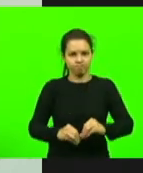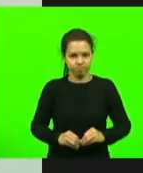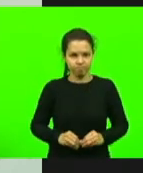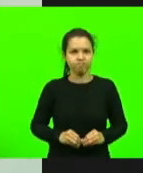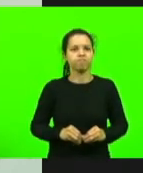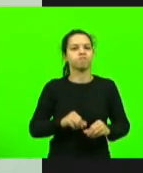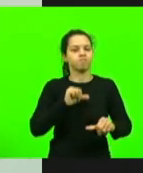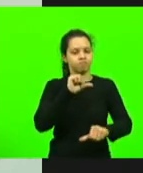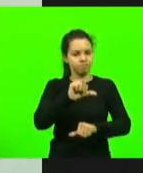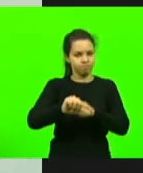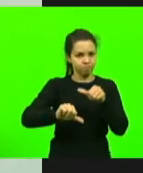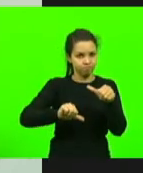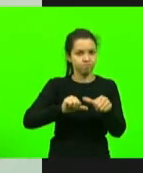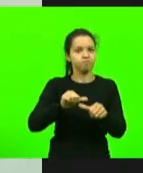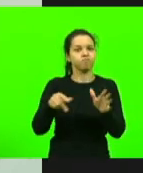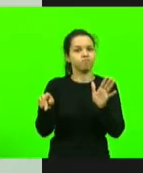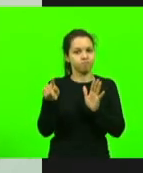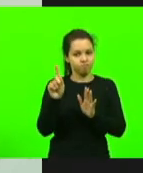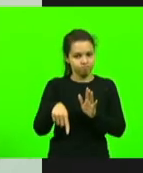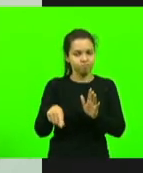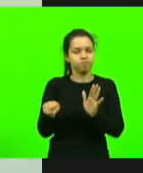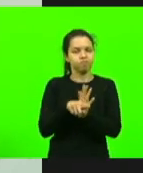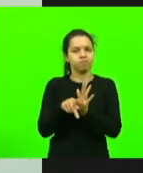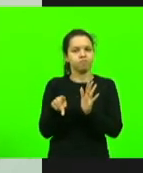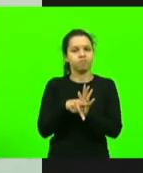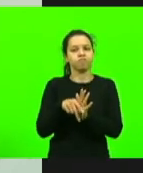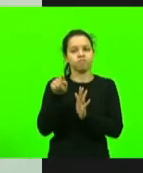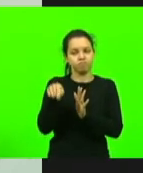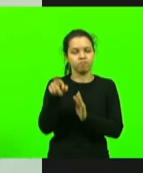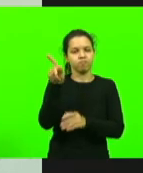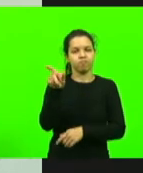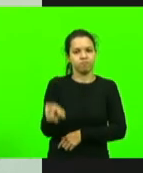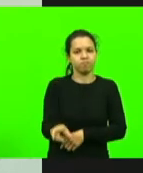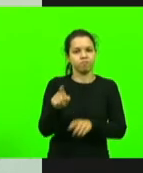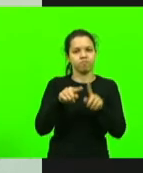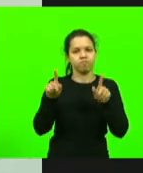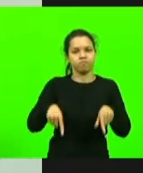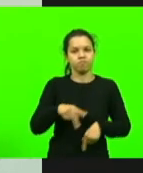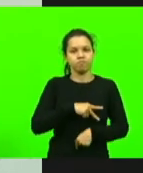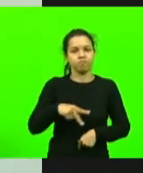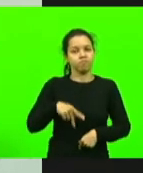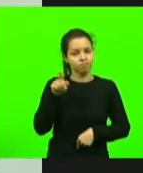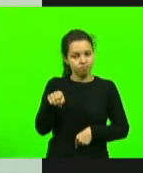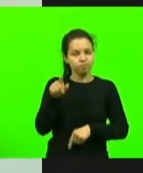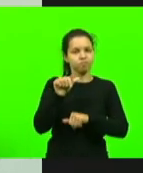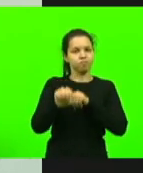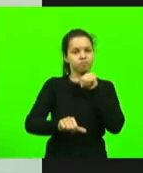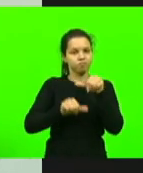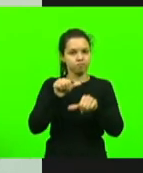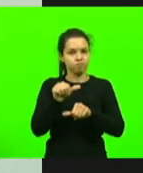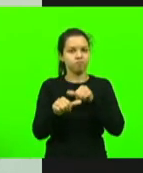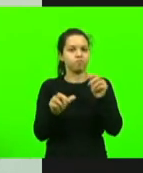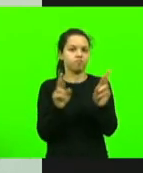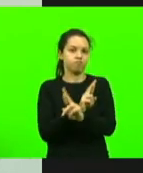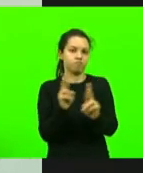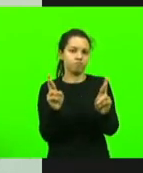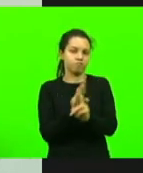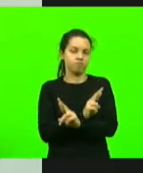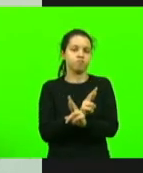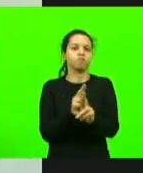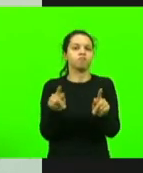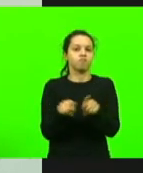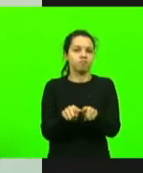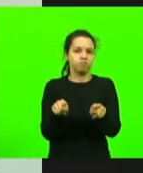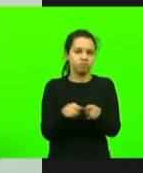transformar o próprio Servidor Público Servidor Público transforma e se transforma a relação entre o público